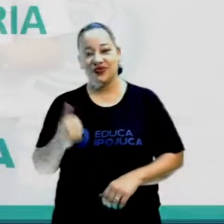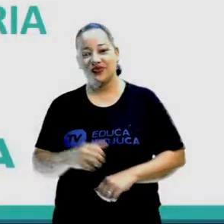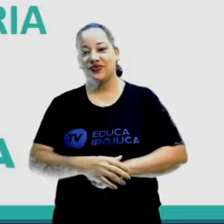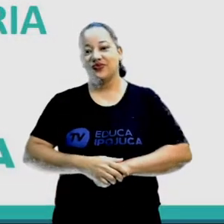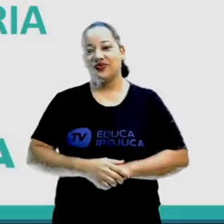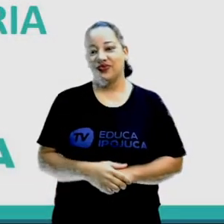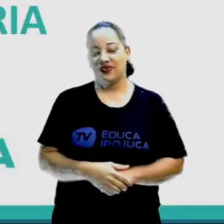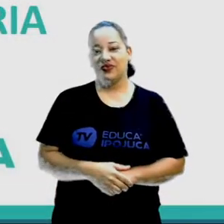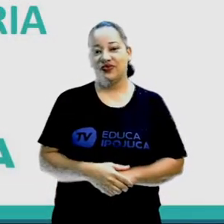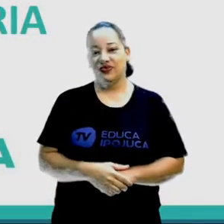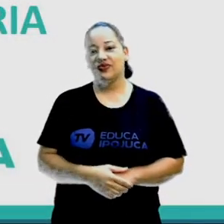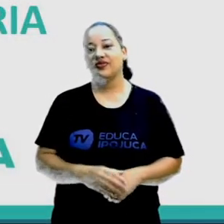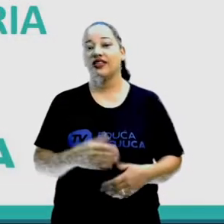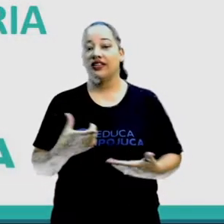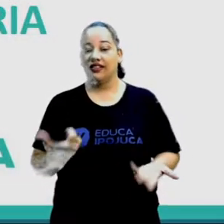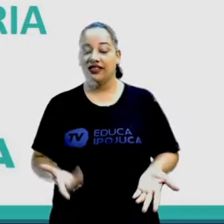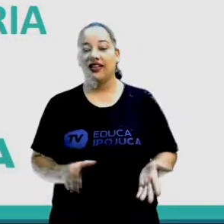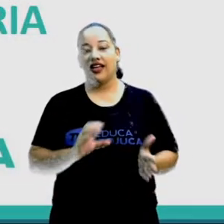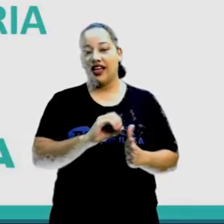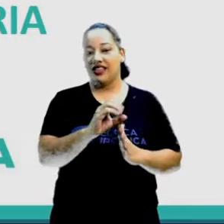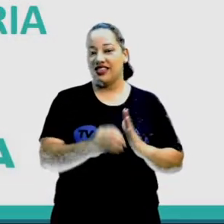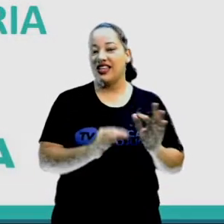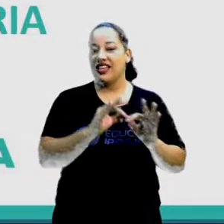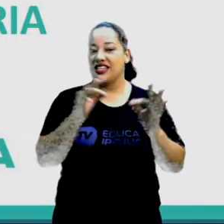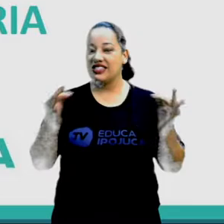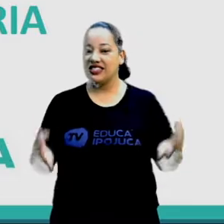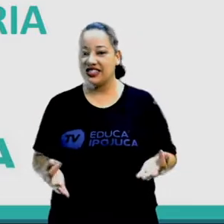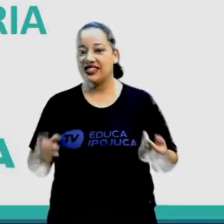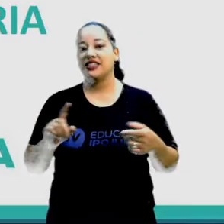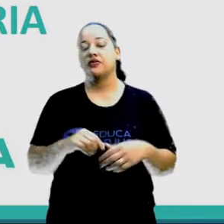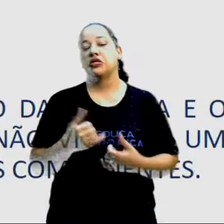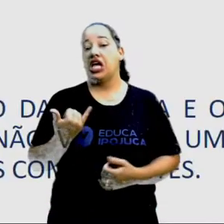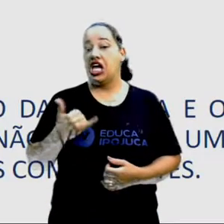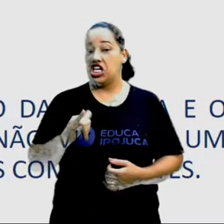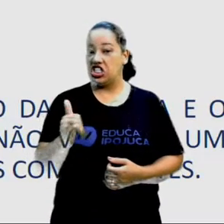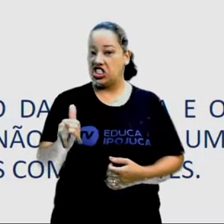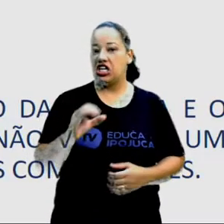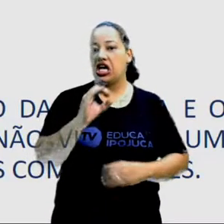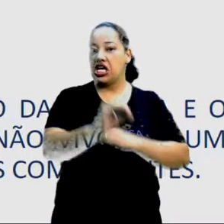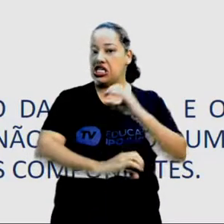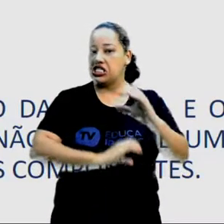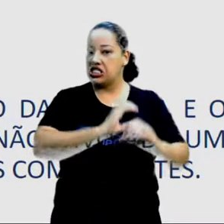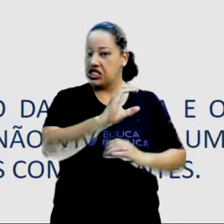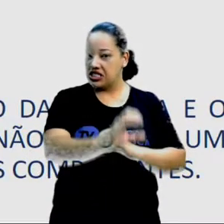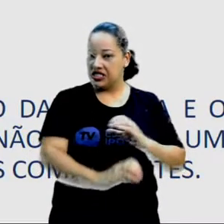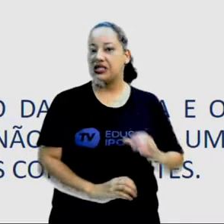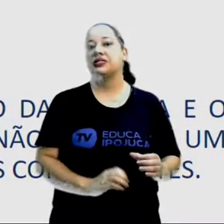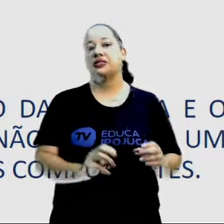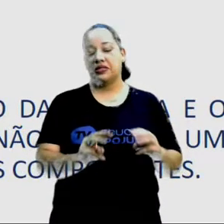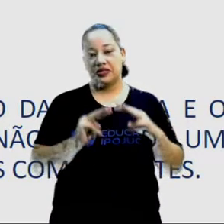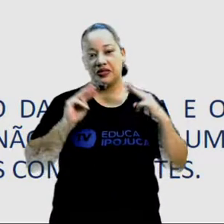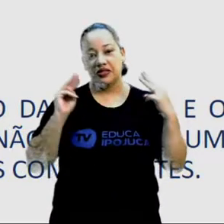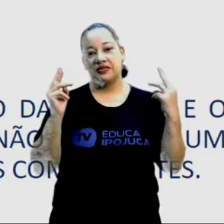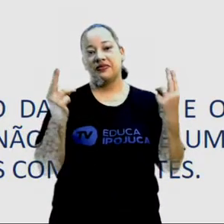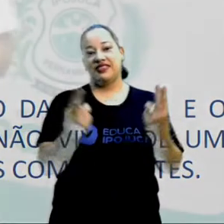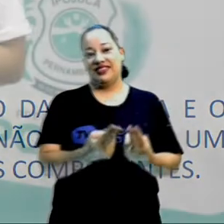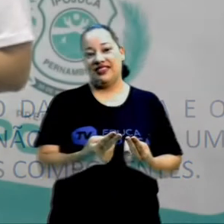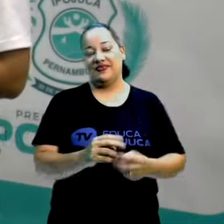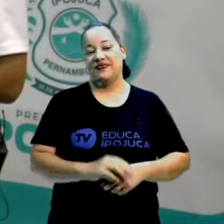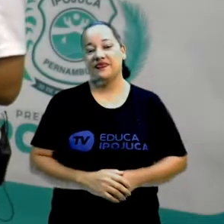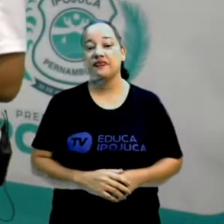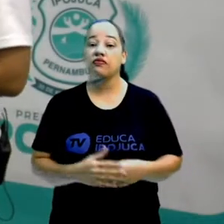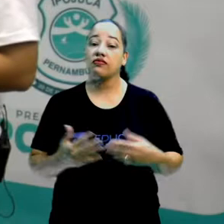Cadeia simples, energia e ciclo da matéria. E como será essa aula,